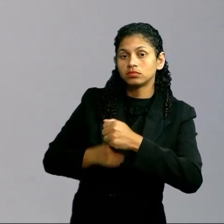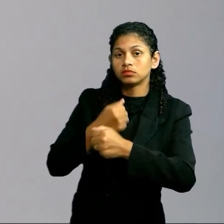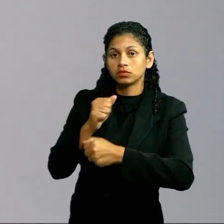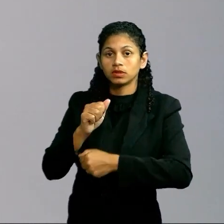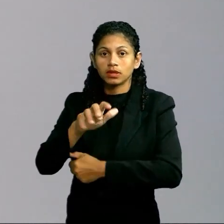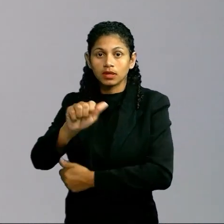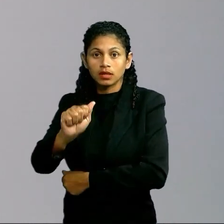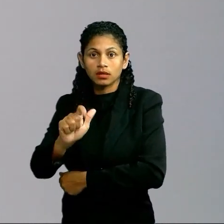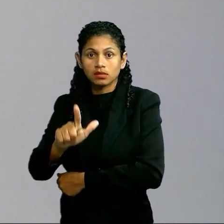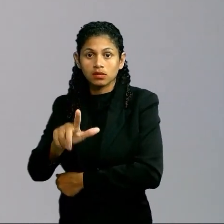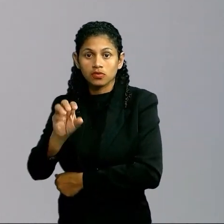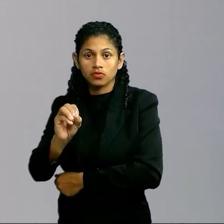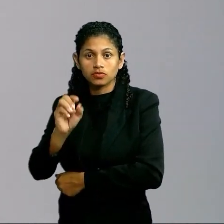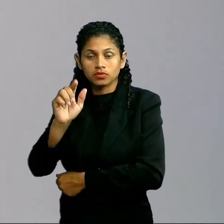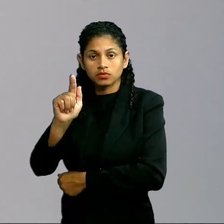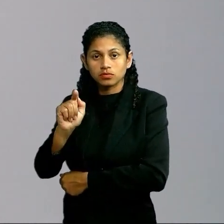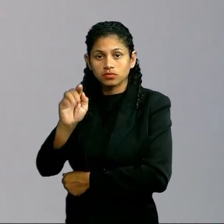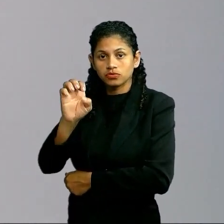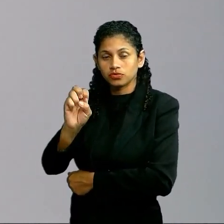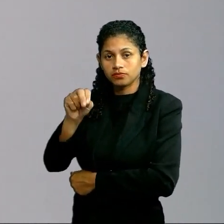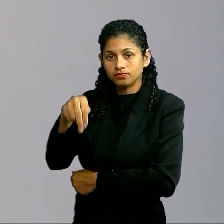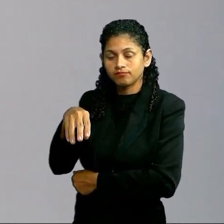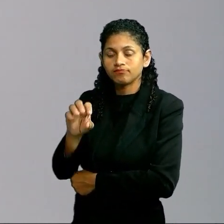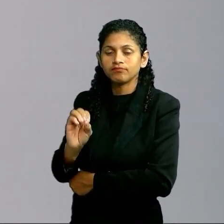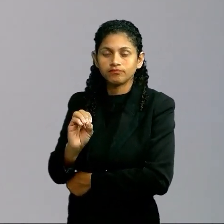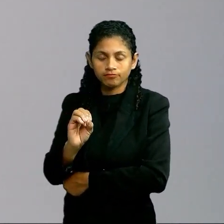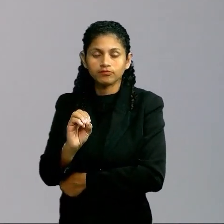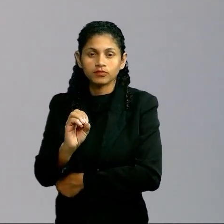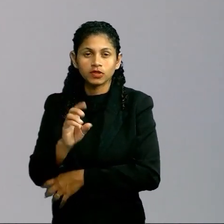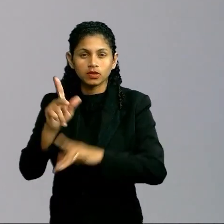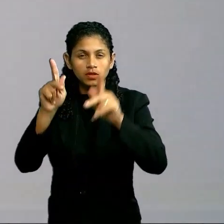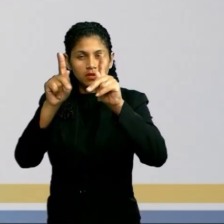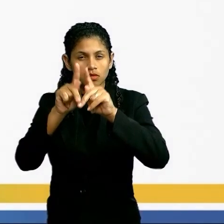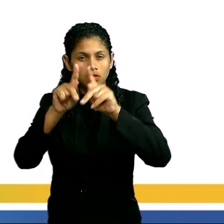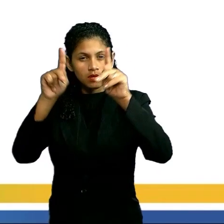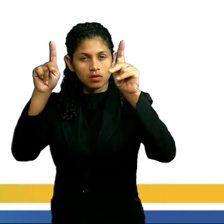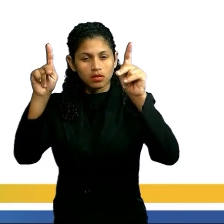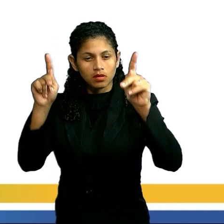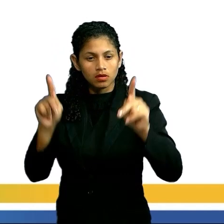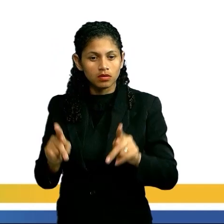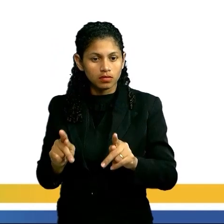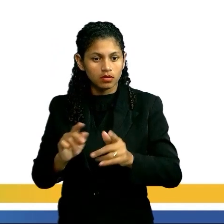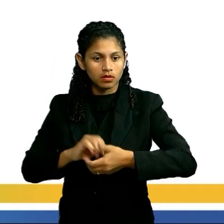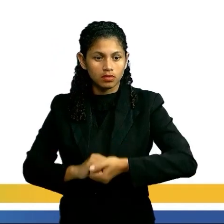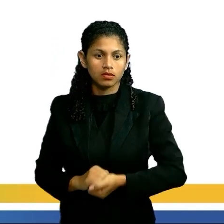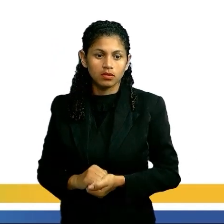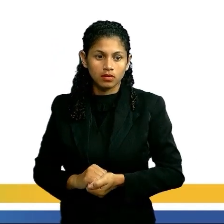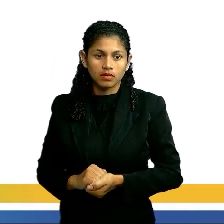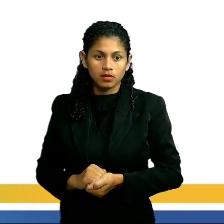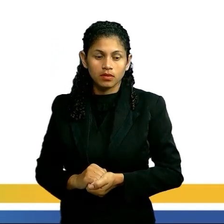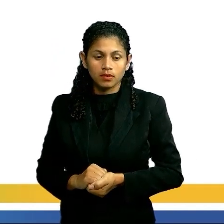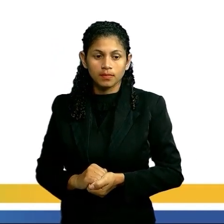Grupo 17 da tabela periódica, que está incluso quem? O